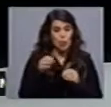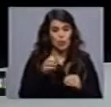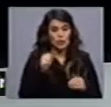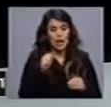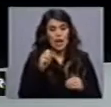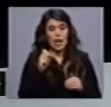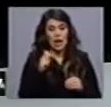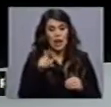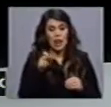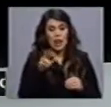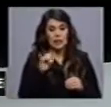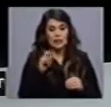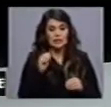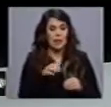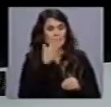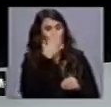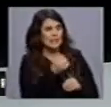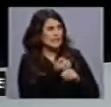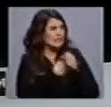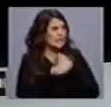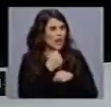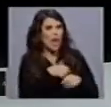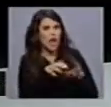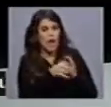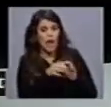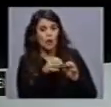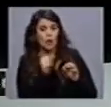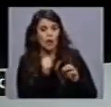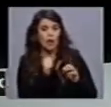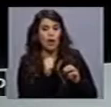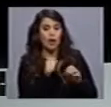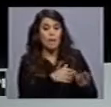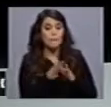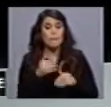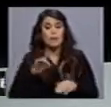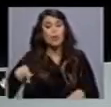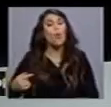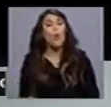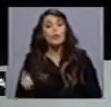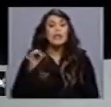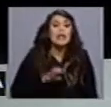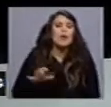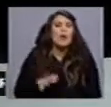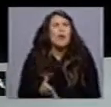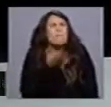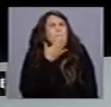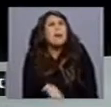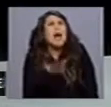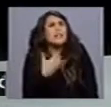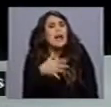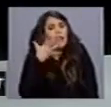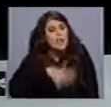particularmente interessante para sabermos a dinâmica gravitacional entre os enxames de galáxias. A outra imagem gigantesca que nós também temos para